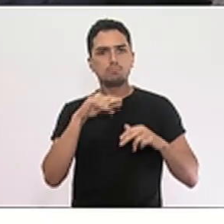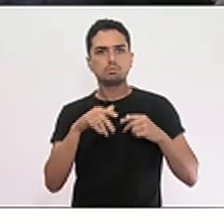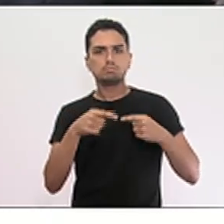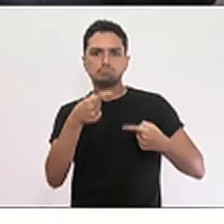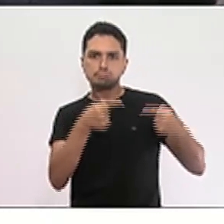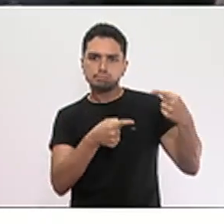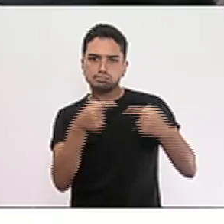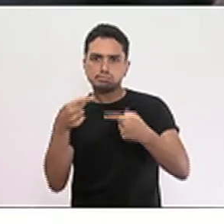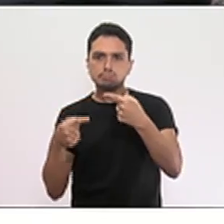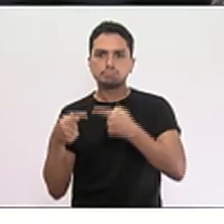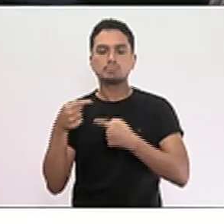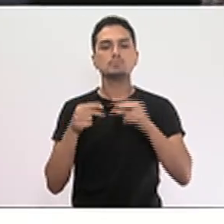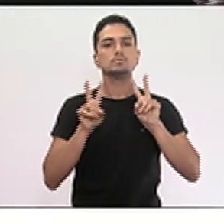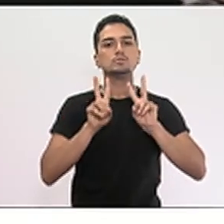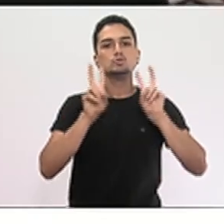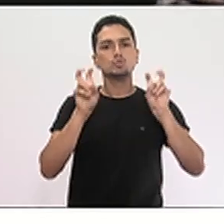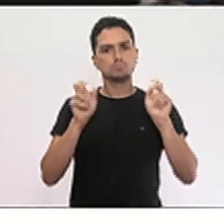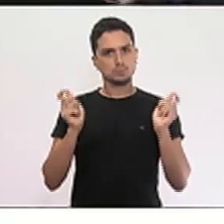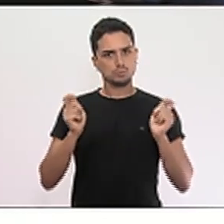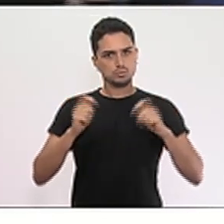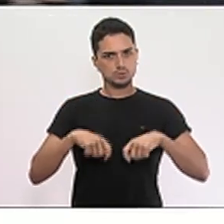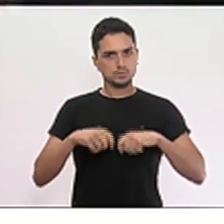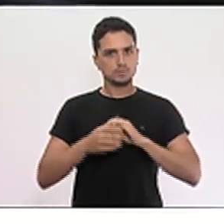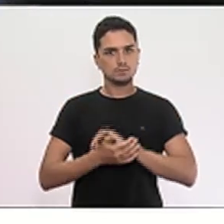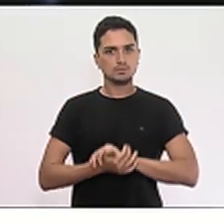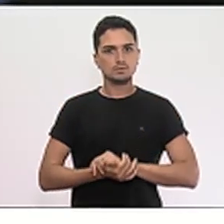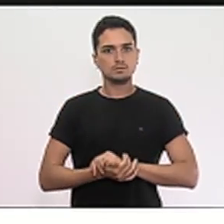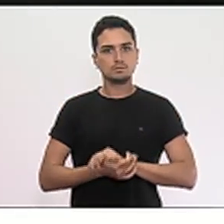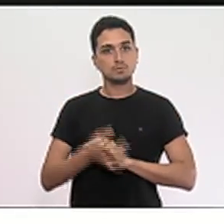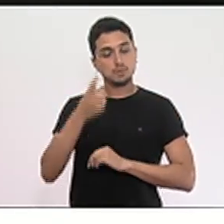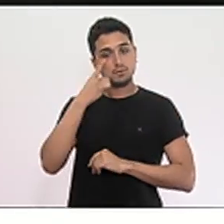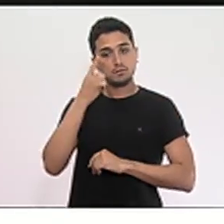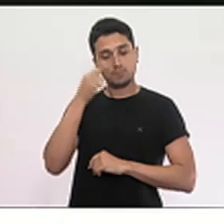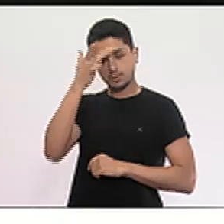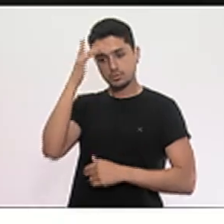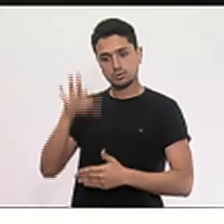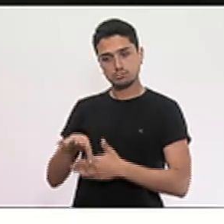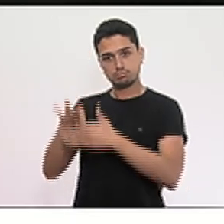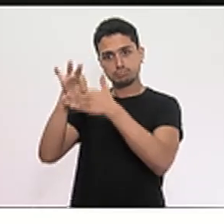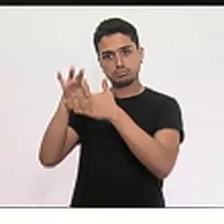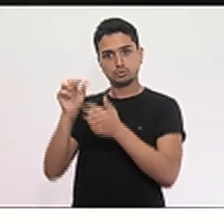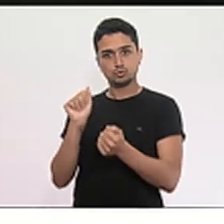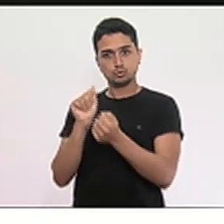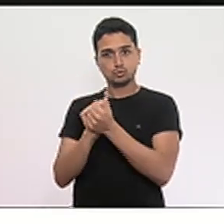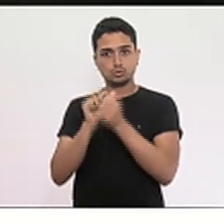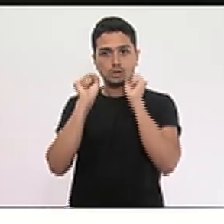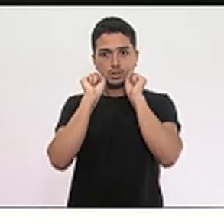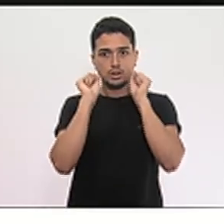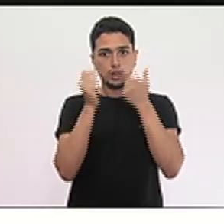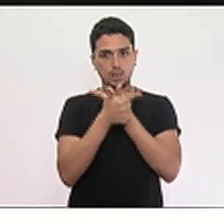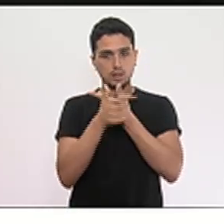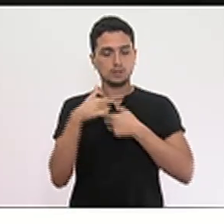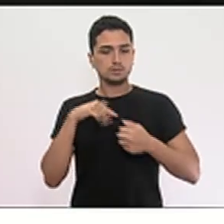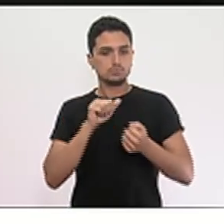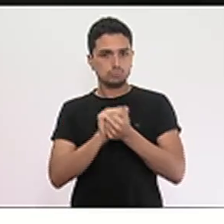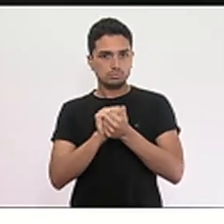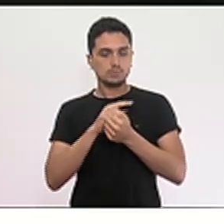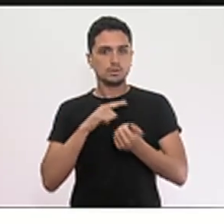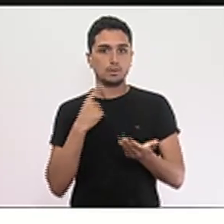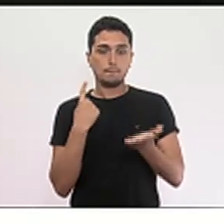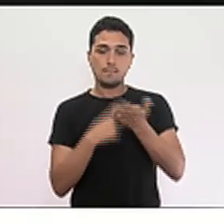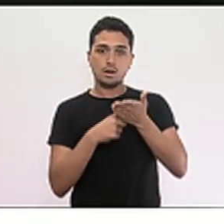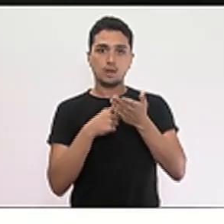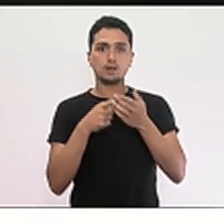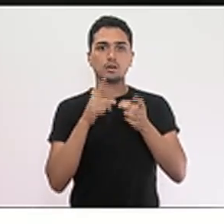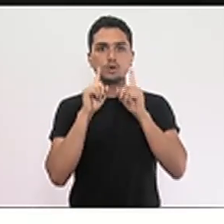possível, quem tiver que ser delegado de vocês para estar aqui na LERJ com a gente. Vamos marcar reuniões periódicas para